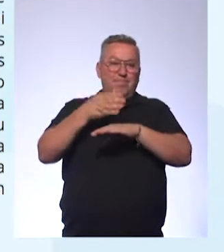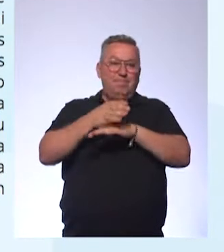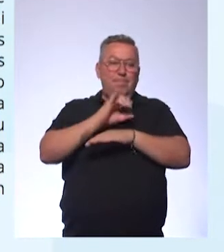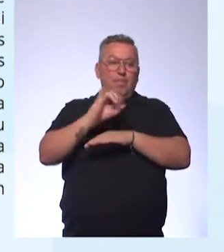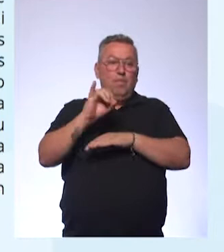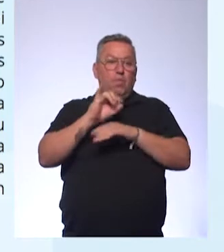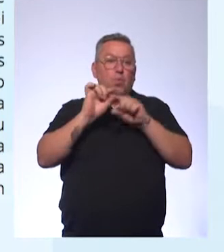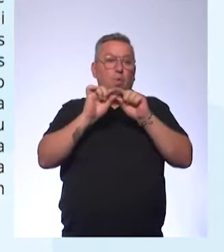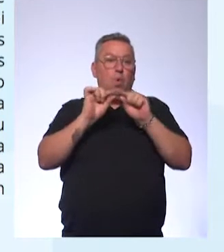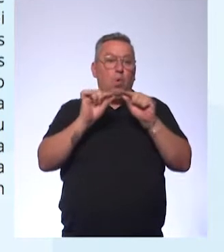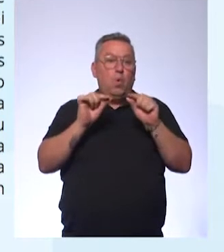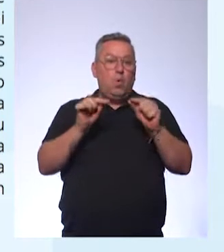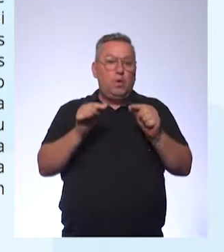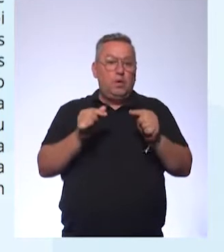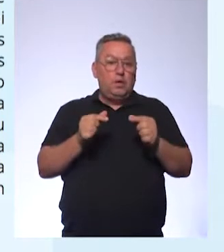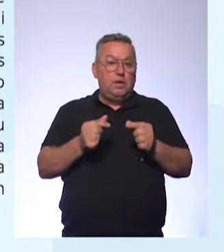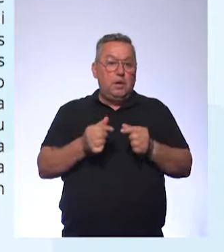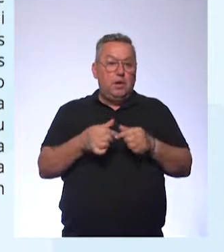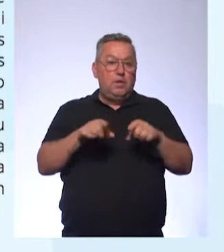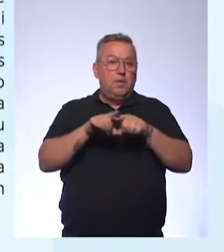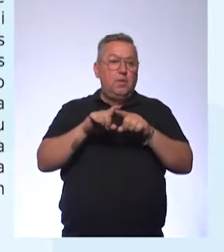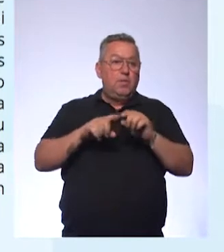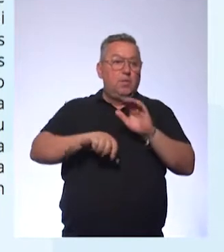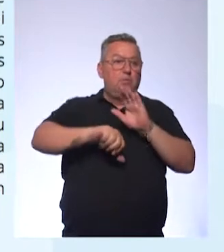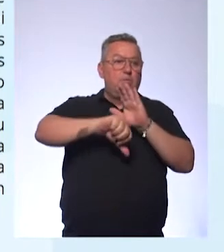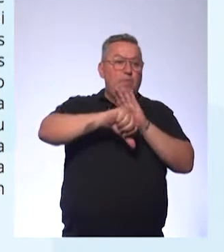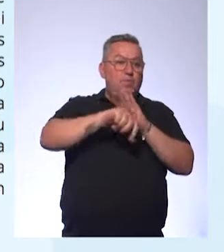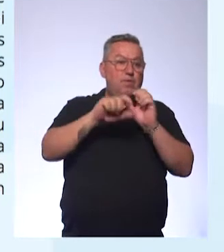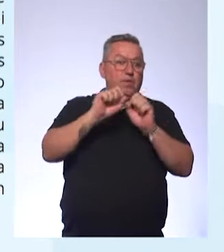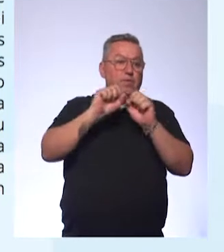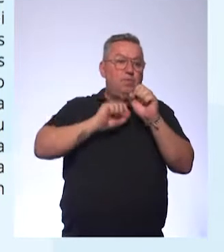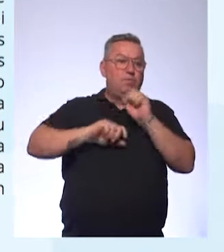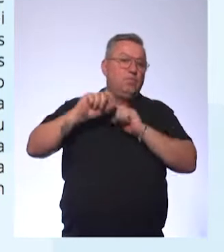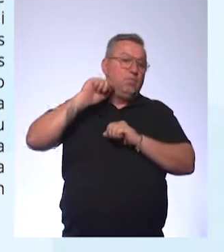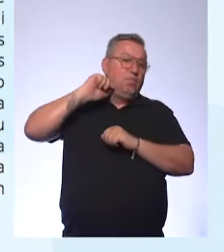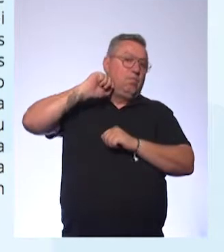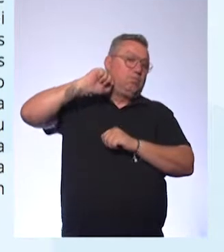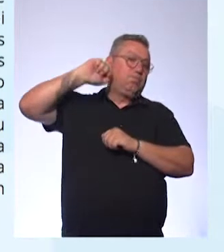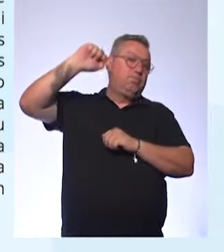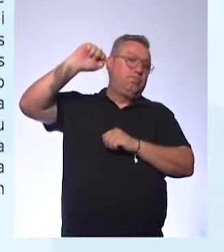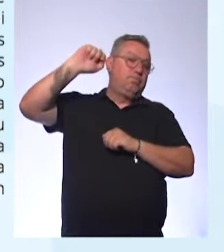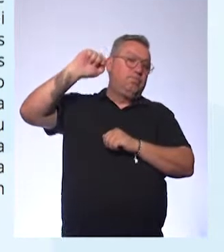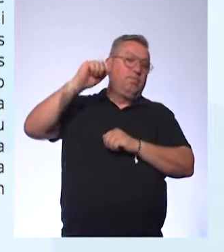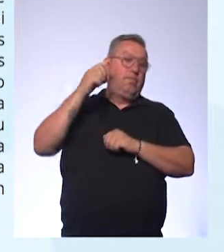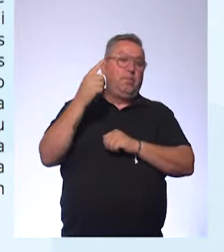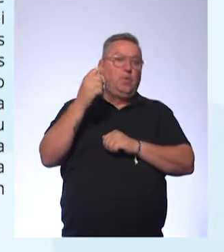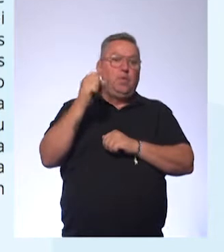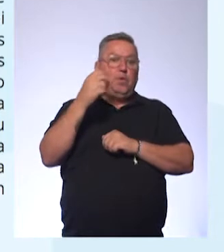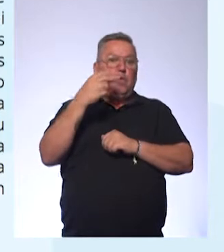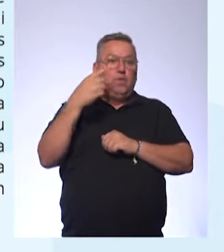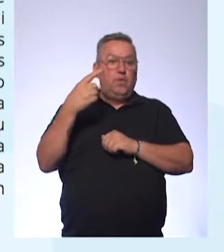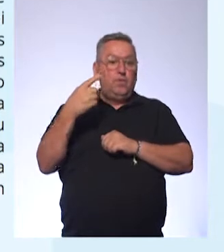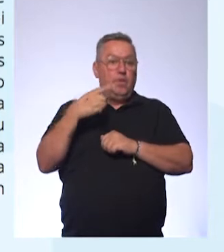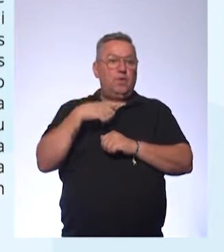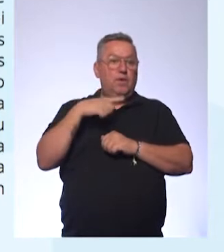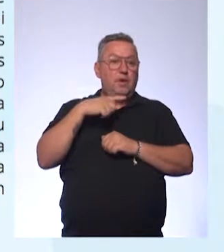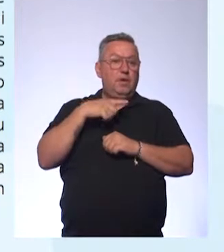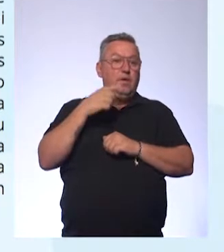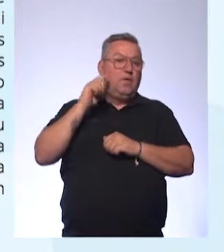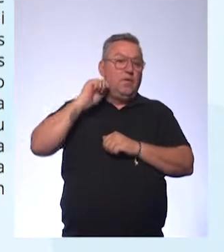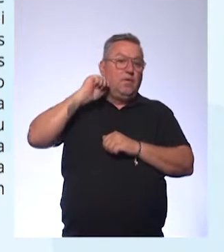do Rosário e os criminosos executados na forca. Em 1821 houve